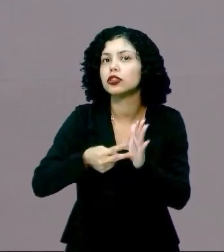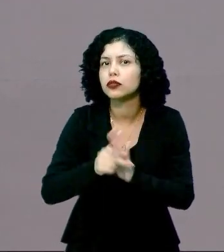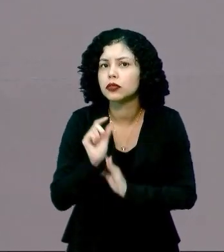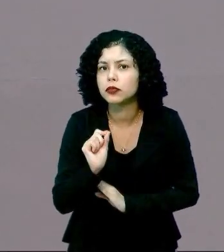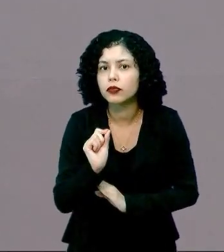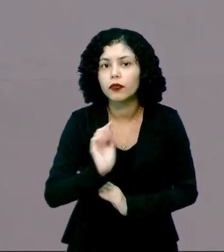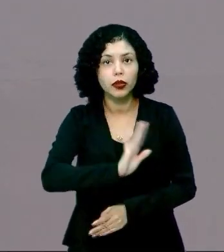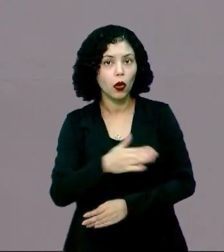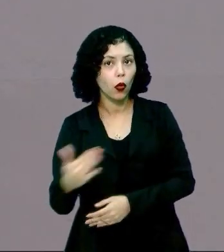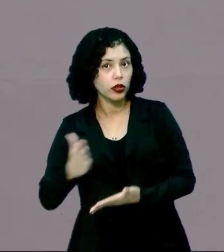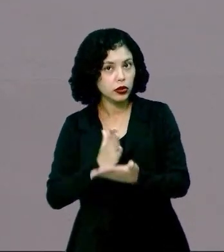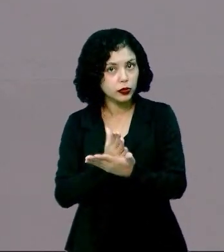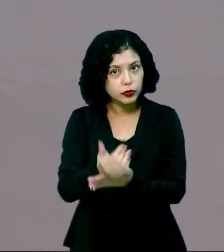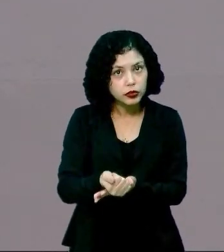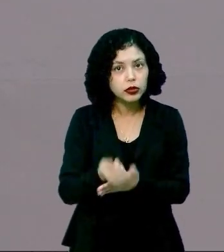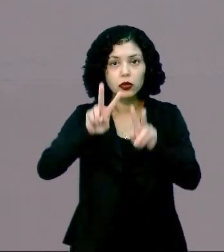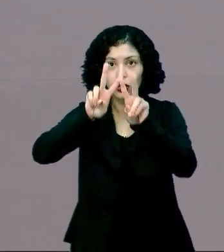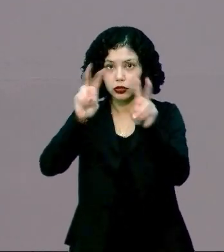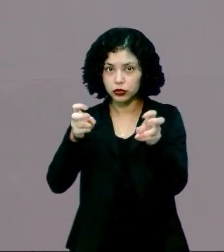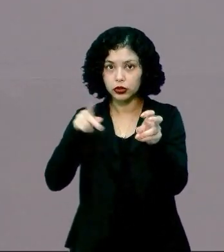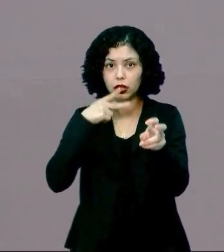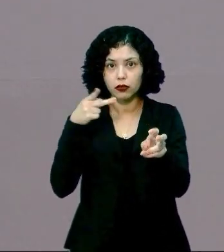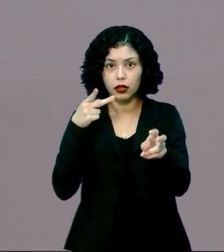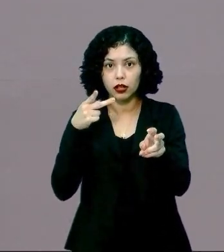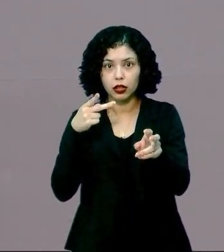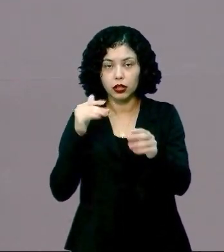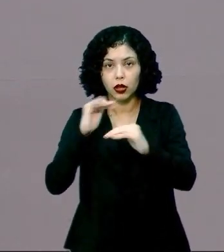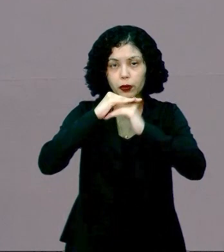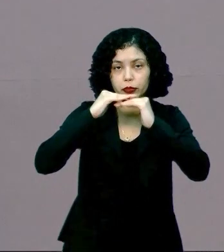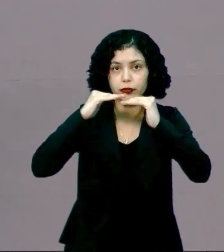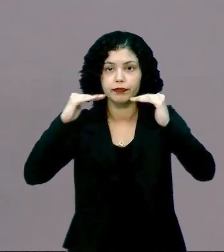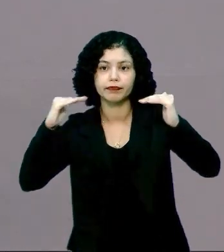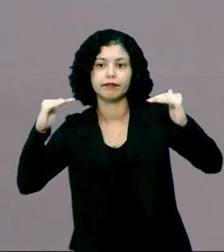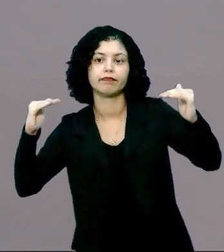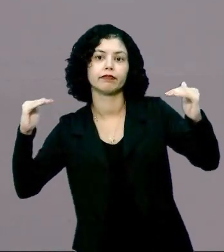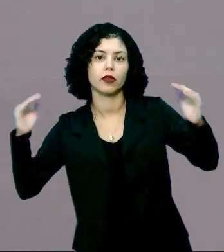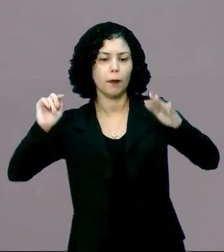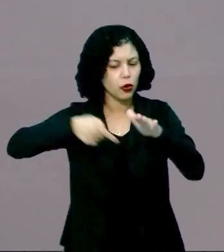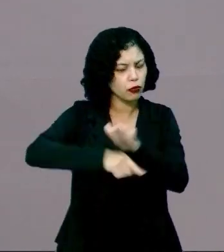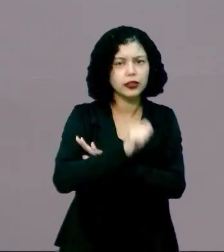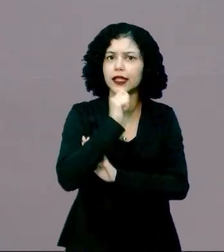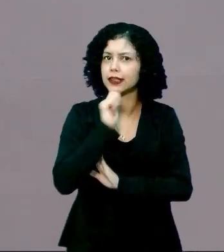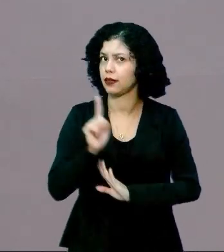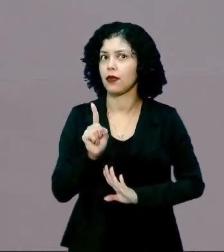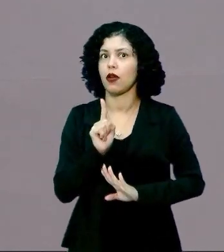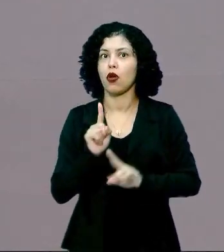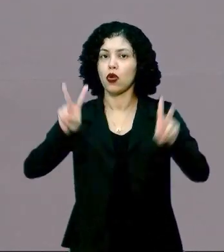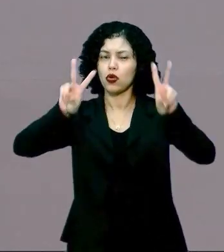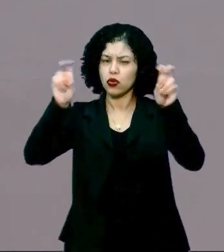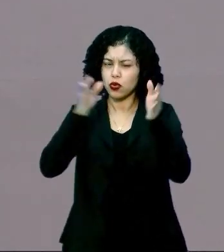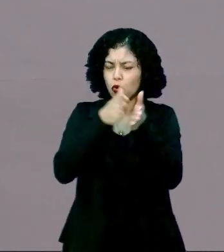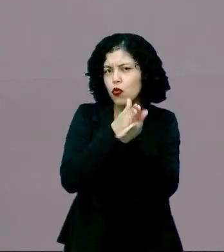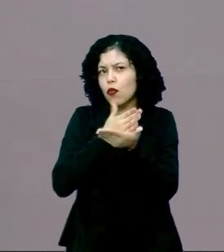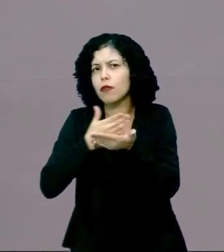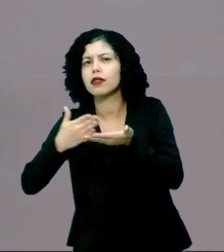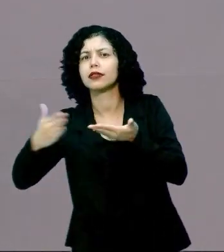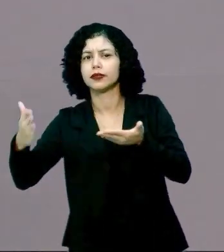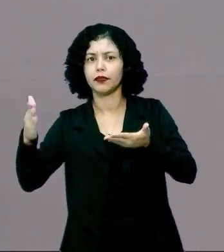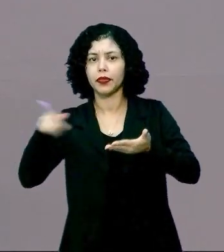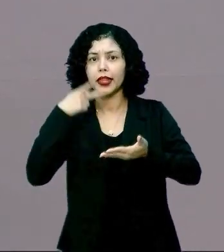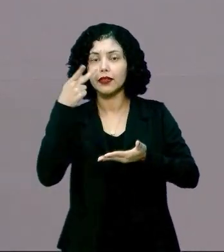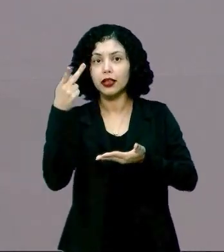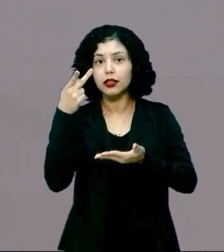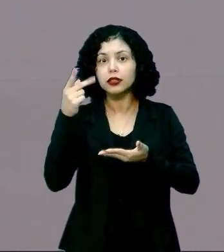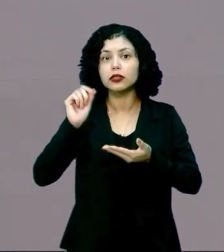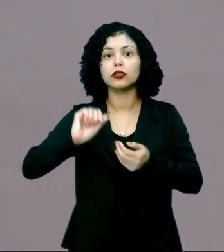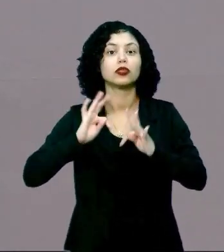tema? Quando eu pego o assunto e falo de forma superficial, de forma abrangente. É necessário que eu fale de